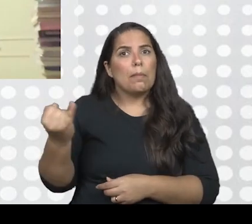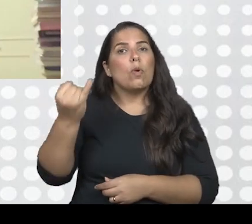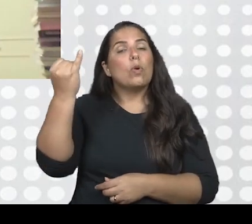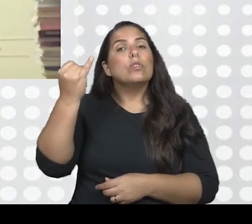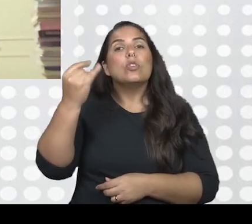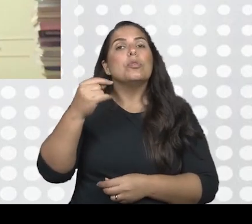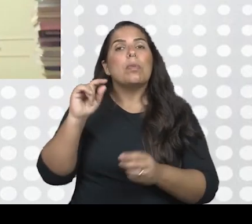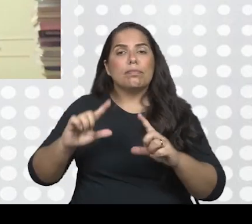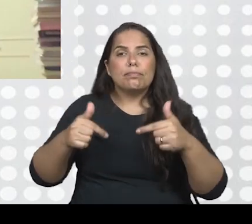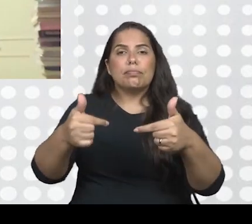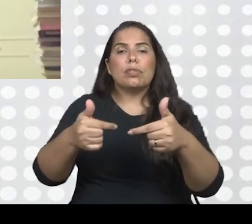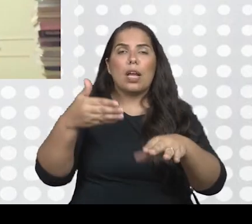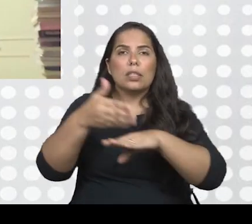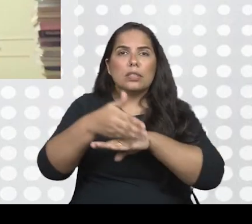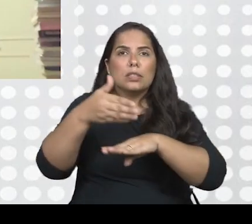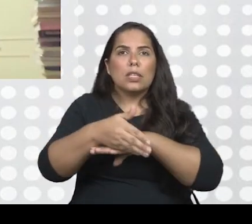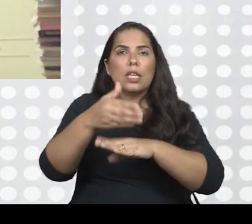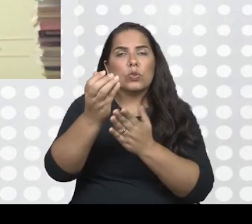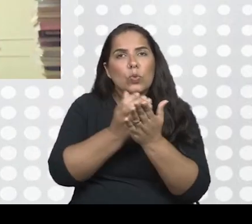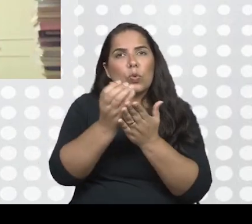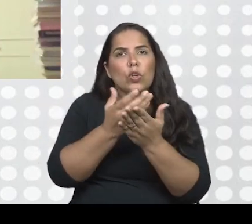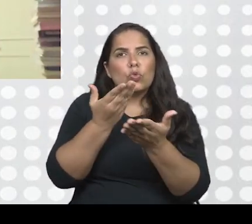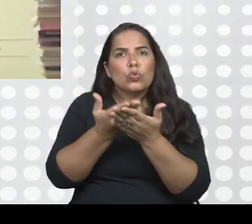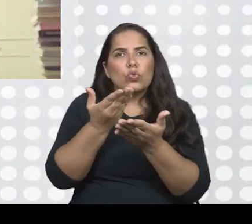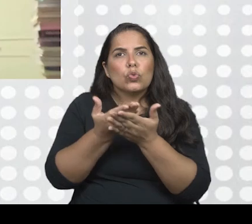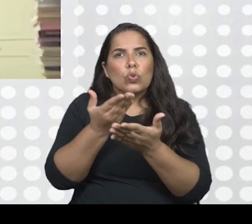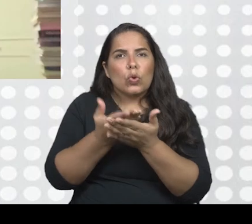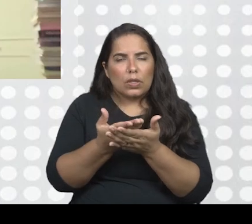importante para se efetivar o acesso ao currículo escolar